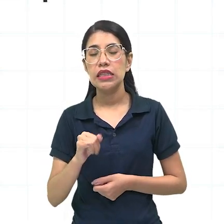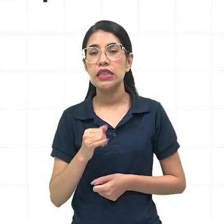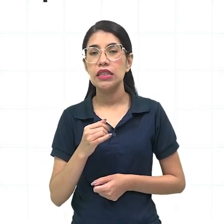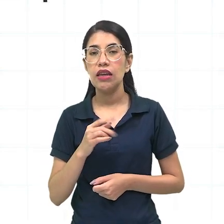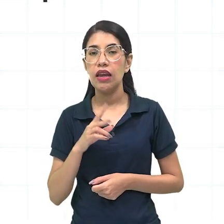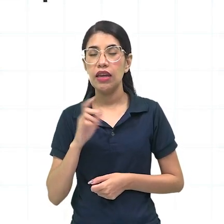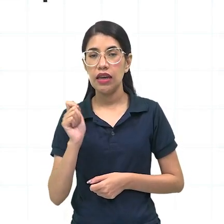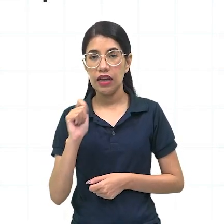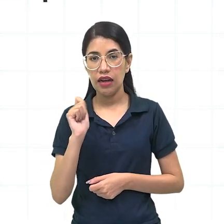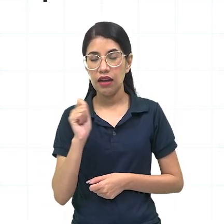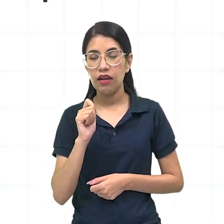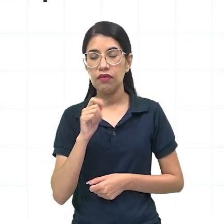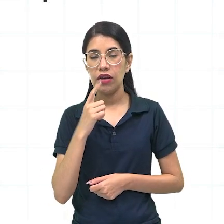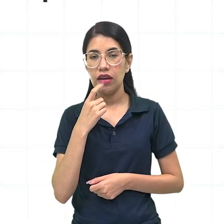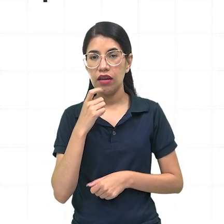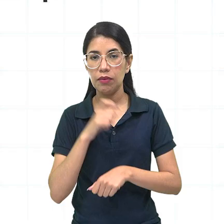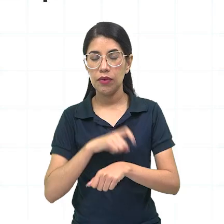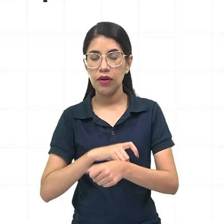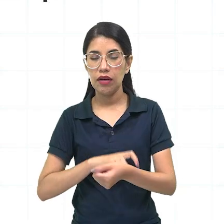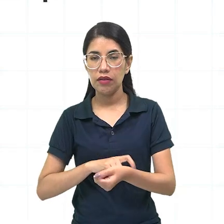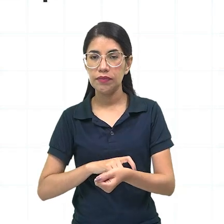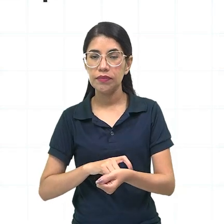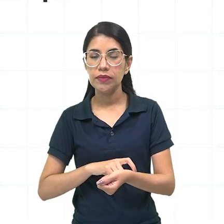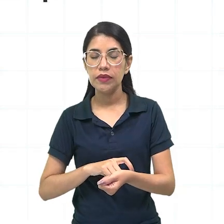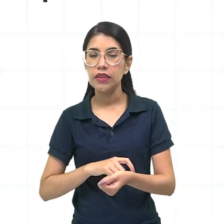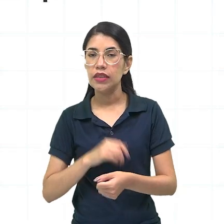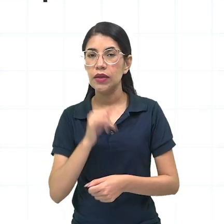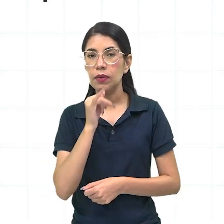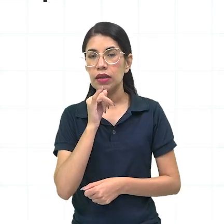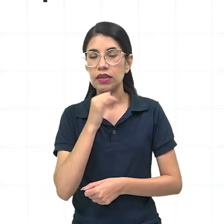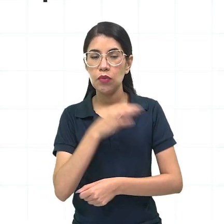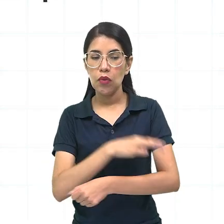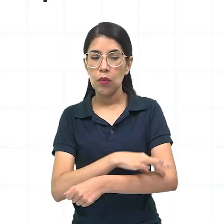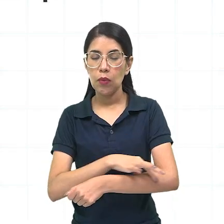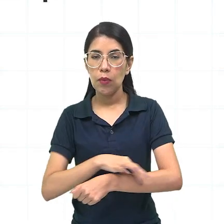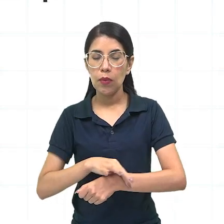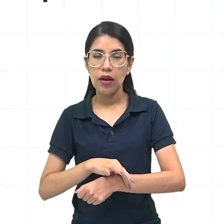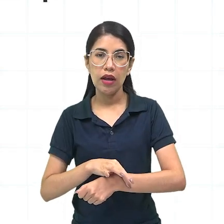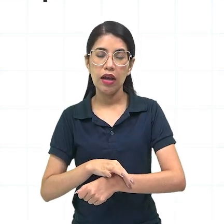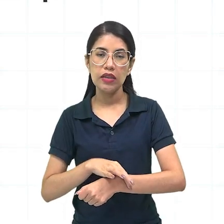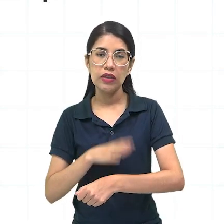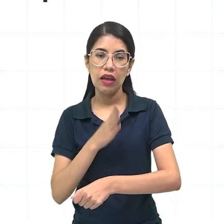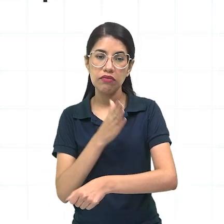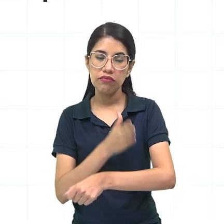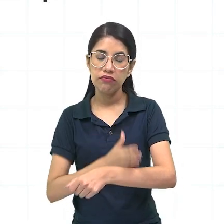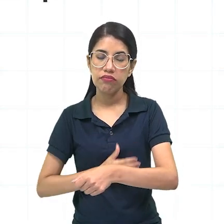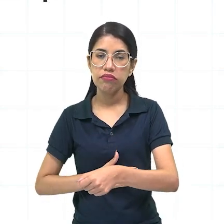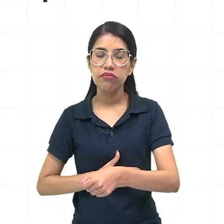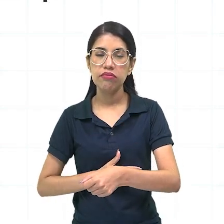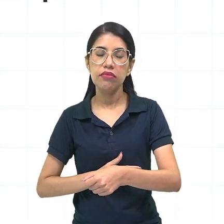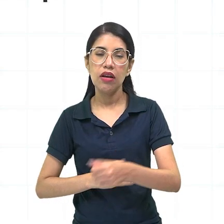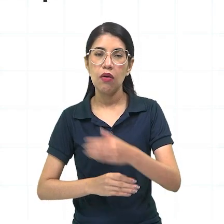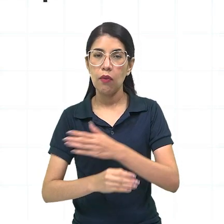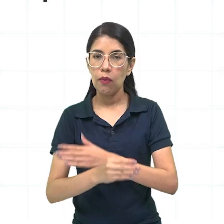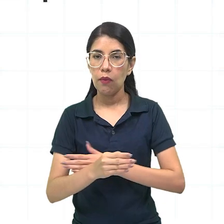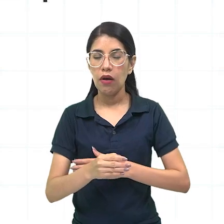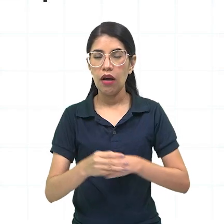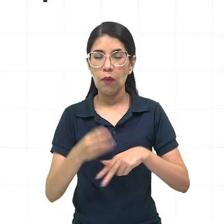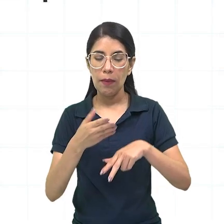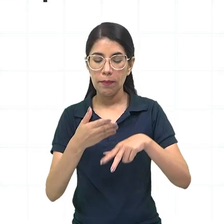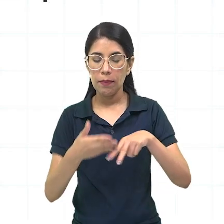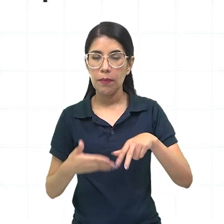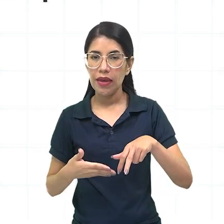muito grave, por exemplo, quando parte do braço, da perna, ele está amputado, tá